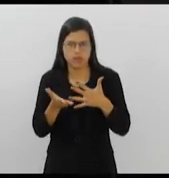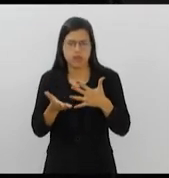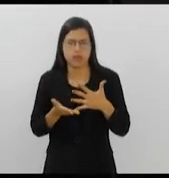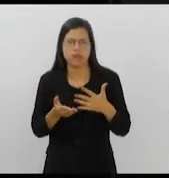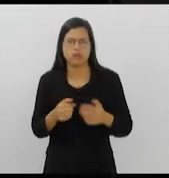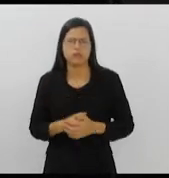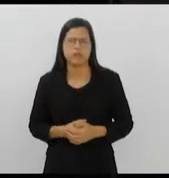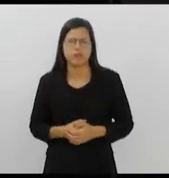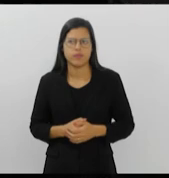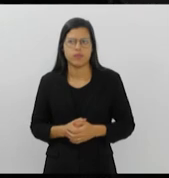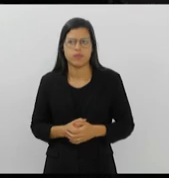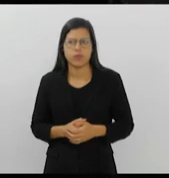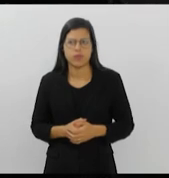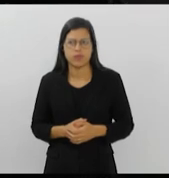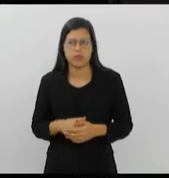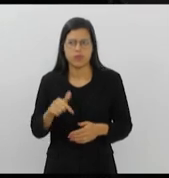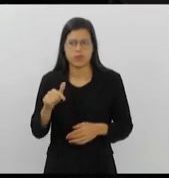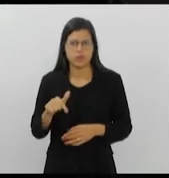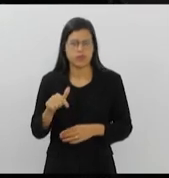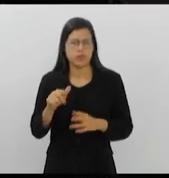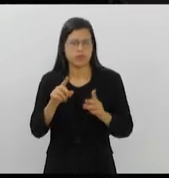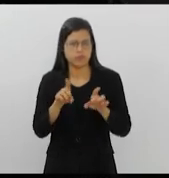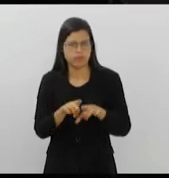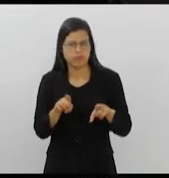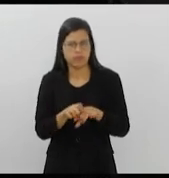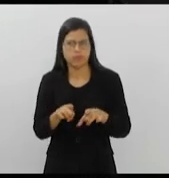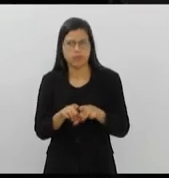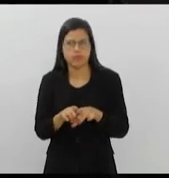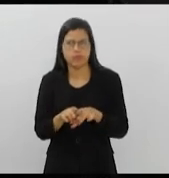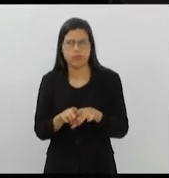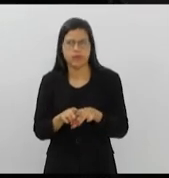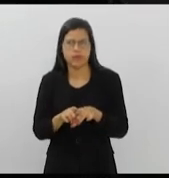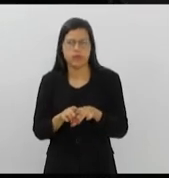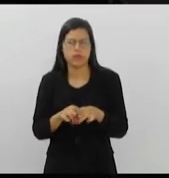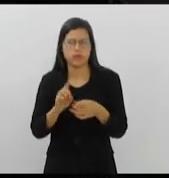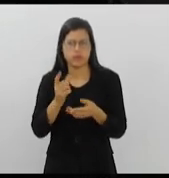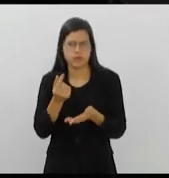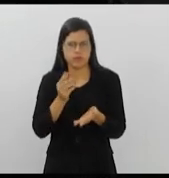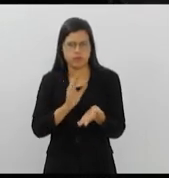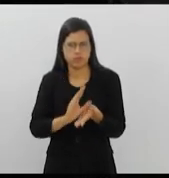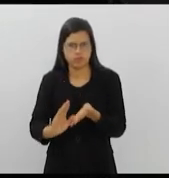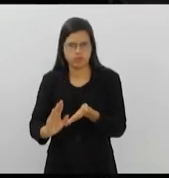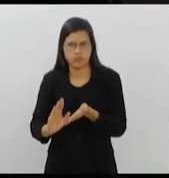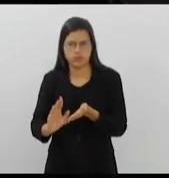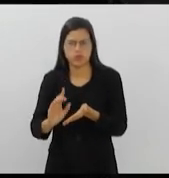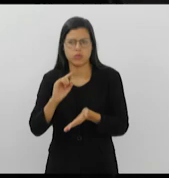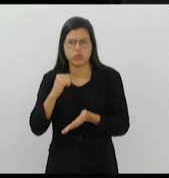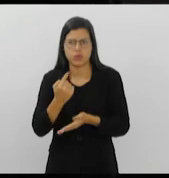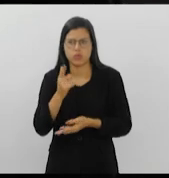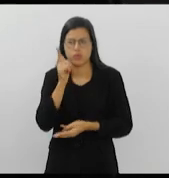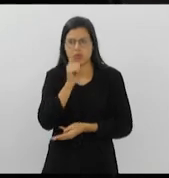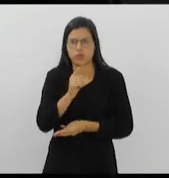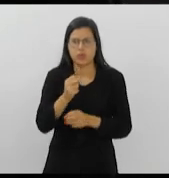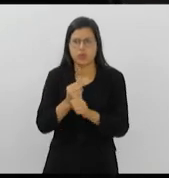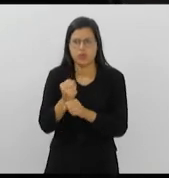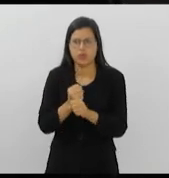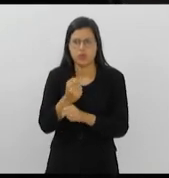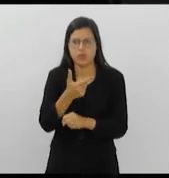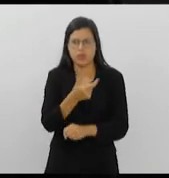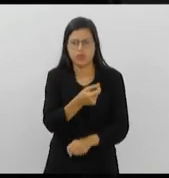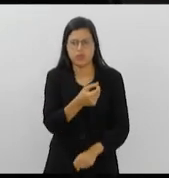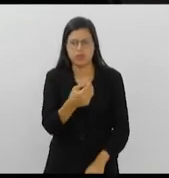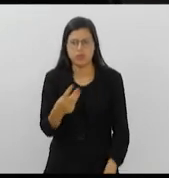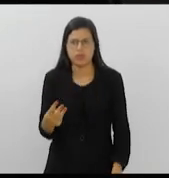Apesar dessa pactuação em CIR e CIB ser um recurso extra que nós conseguimos em 2023,